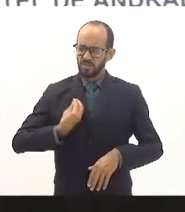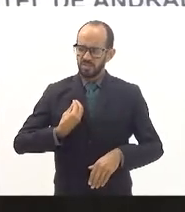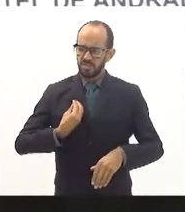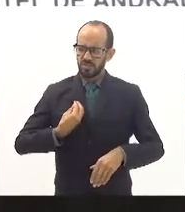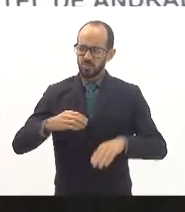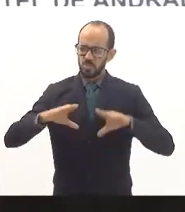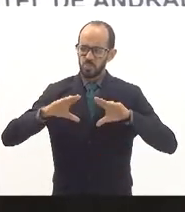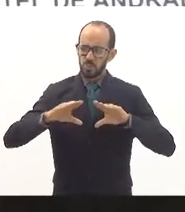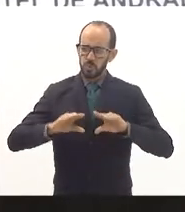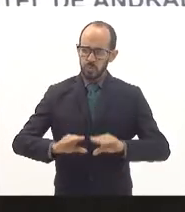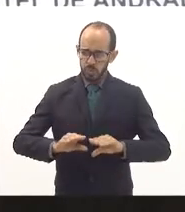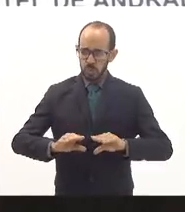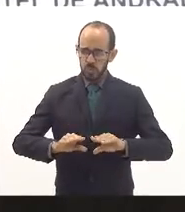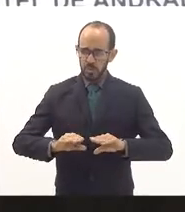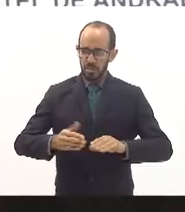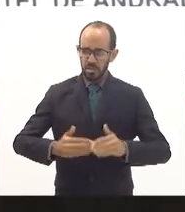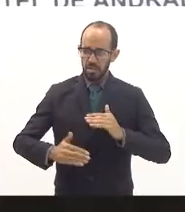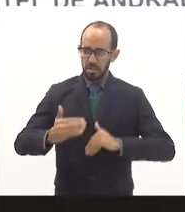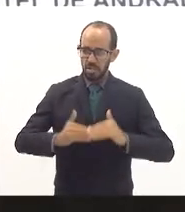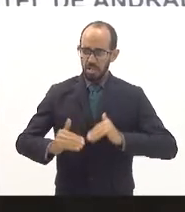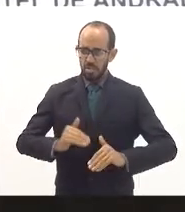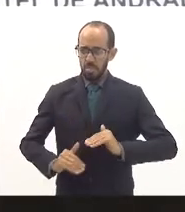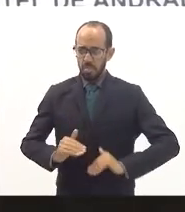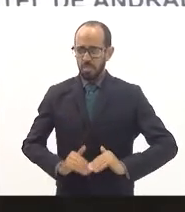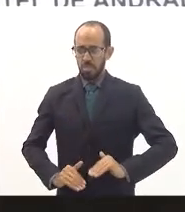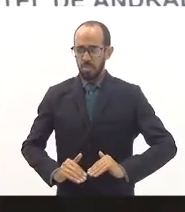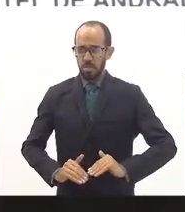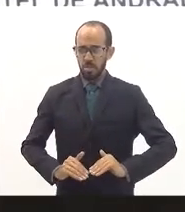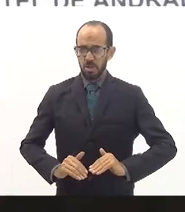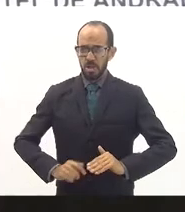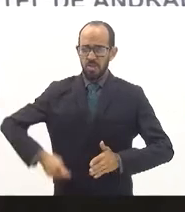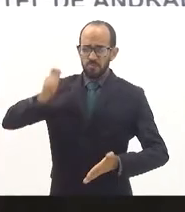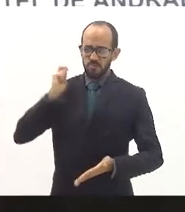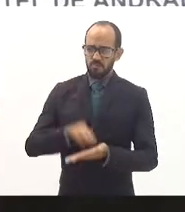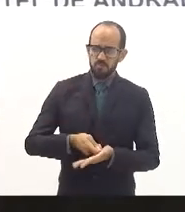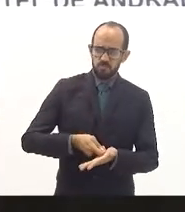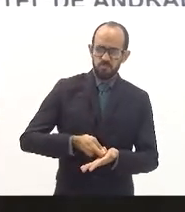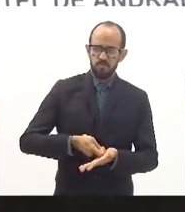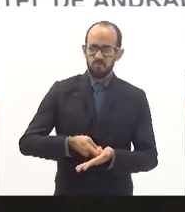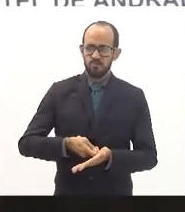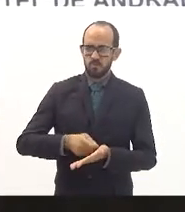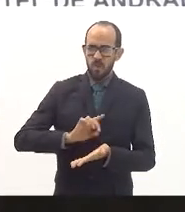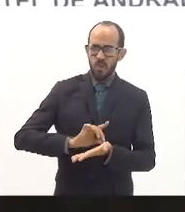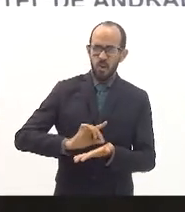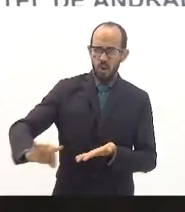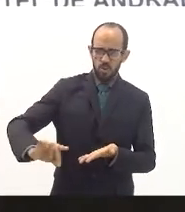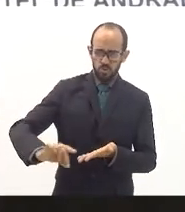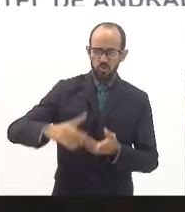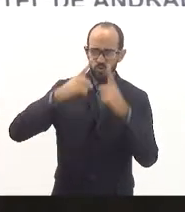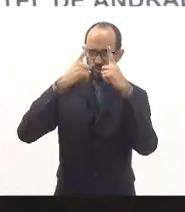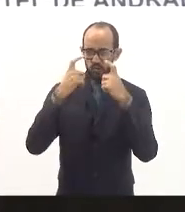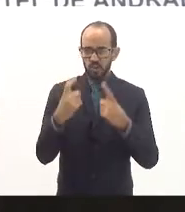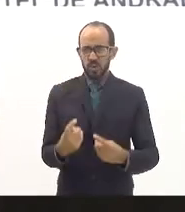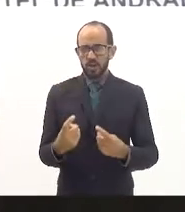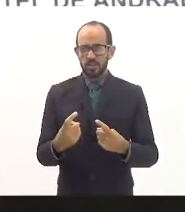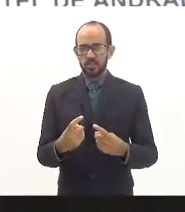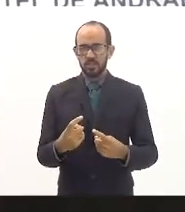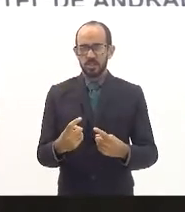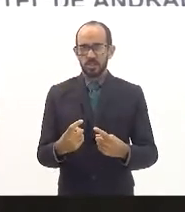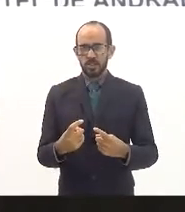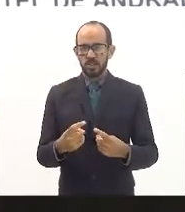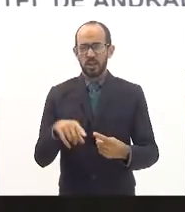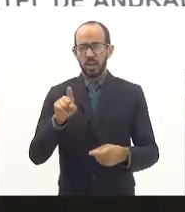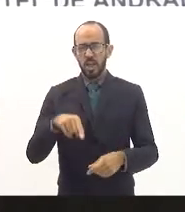obscurantismo, retrocessos, autoritarismo, ódio e violência, é